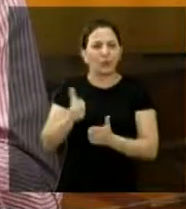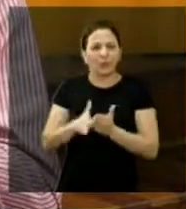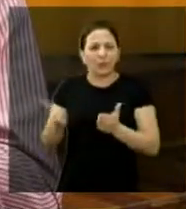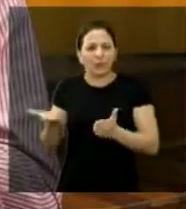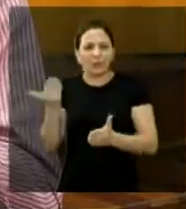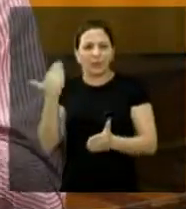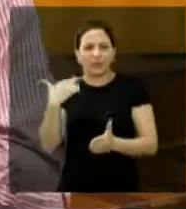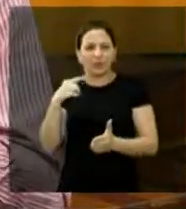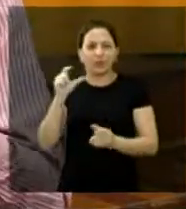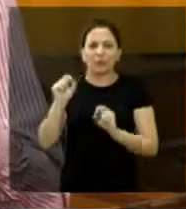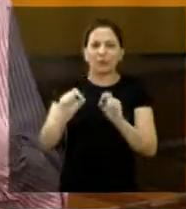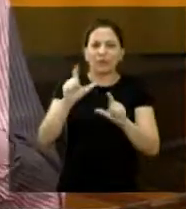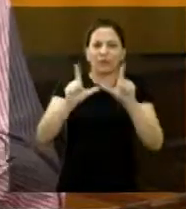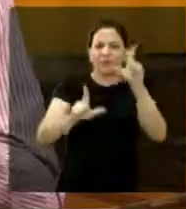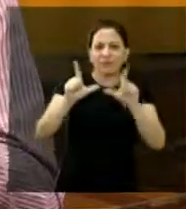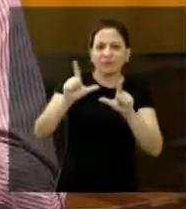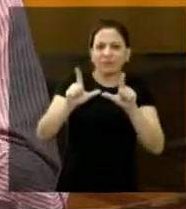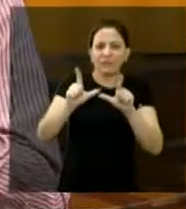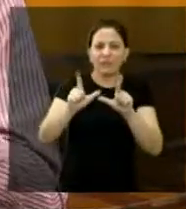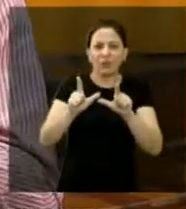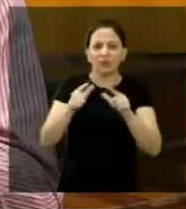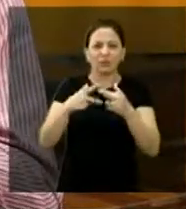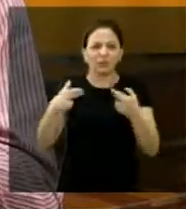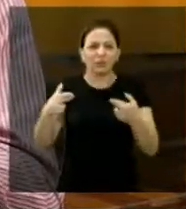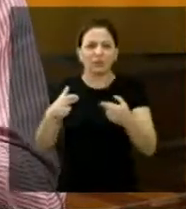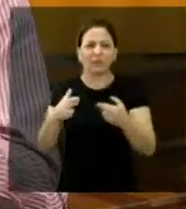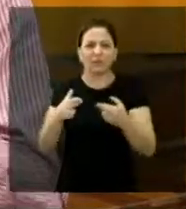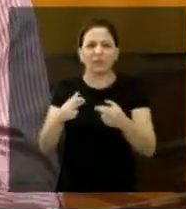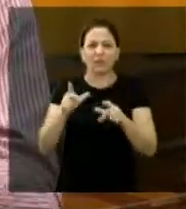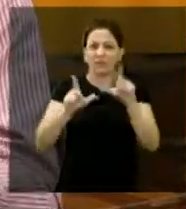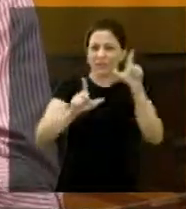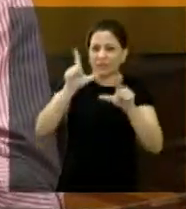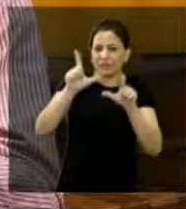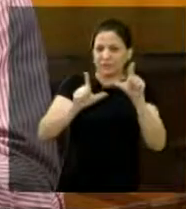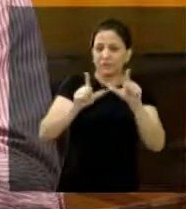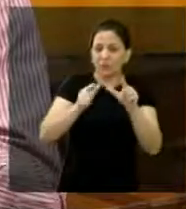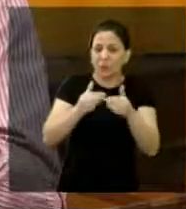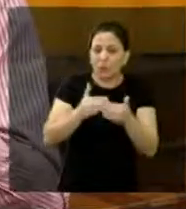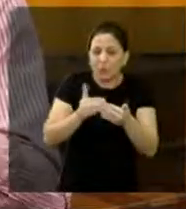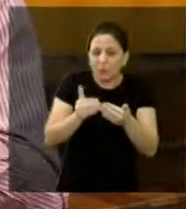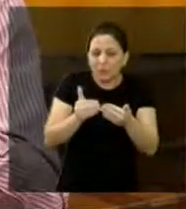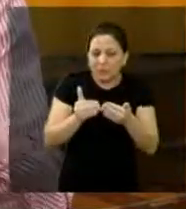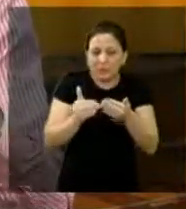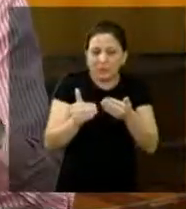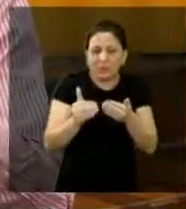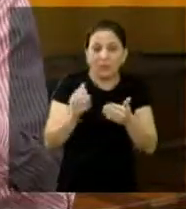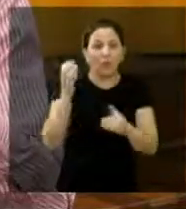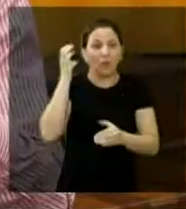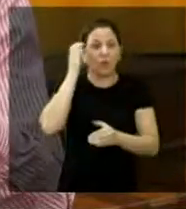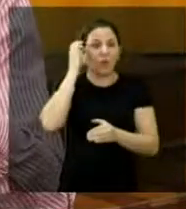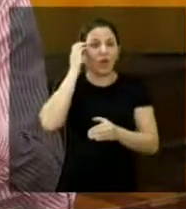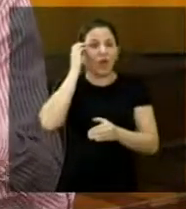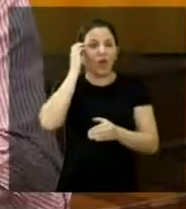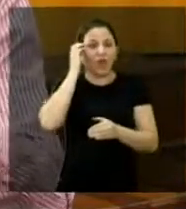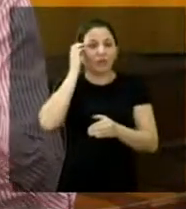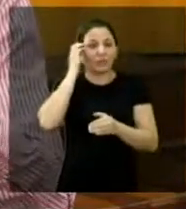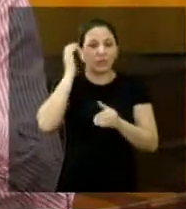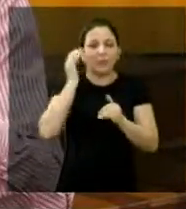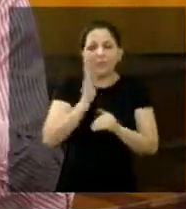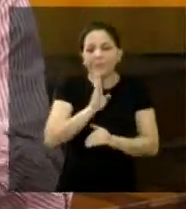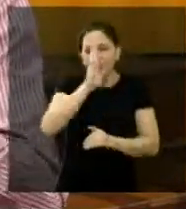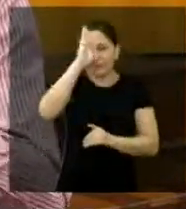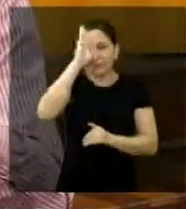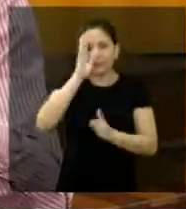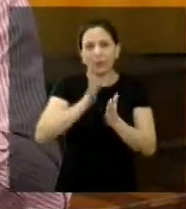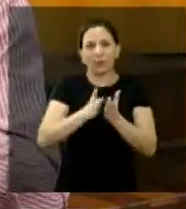televisão não tinha 10% da força que tem hoje. A televisão naquela época estava engatinhando. O rádio era o grande veículo de comunicação da